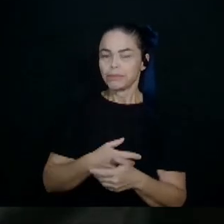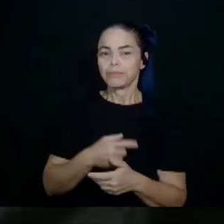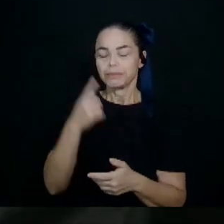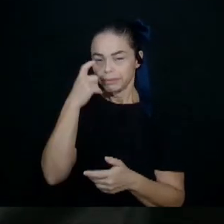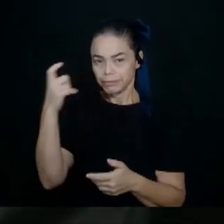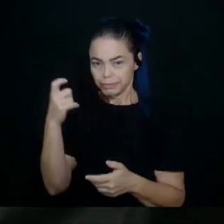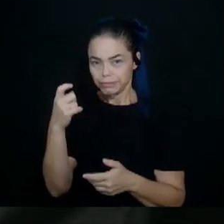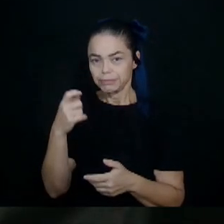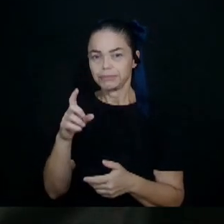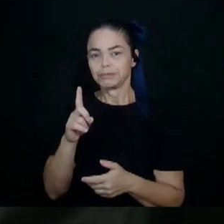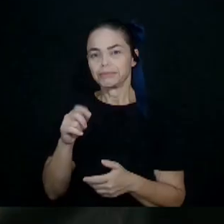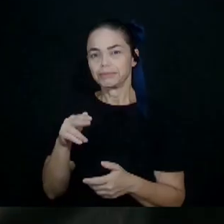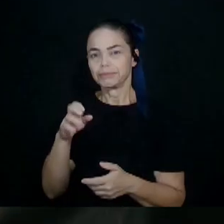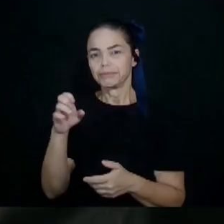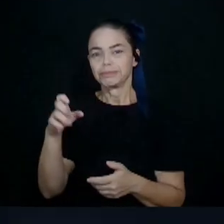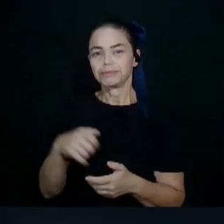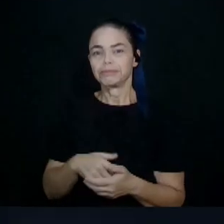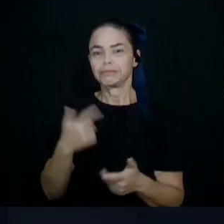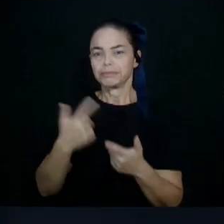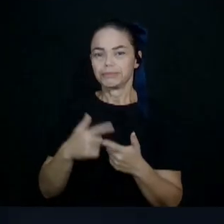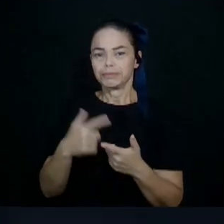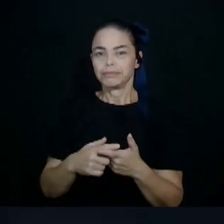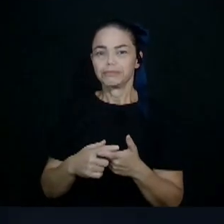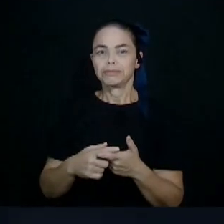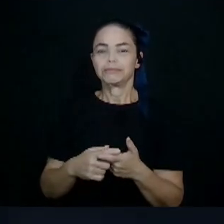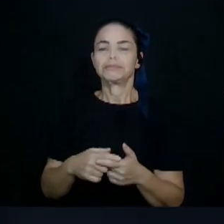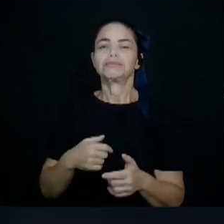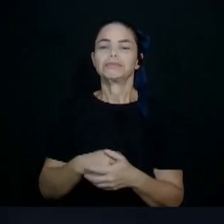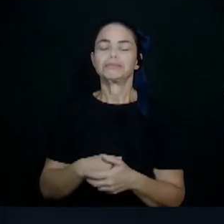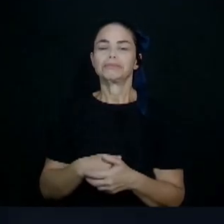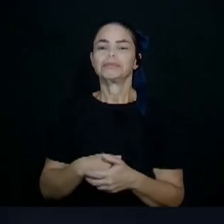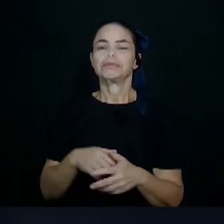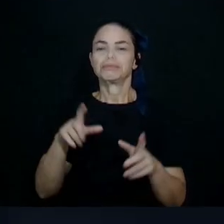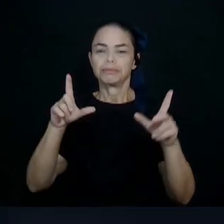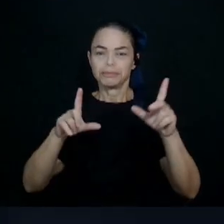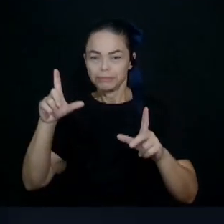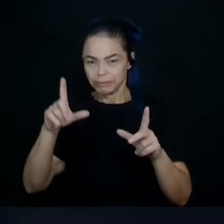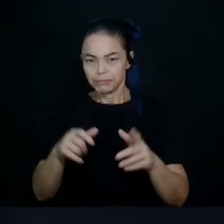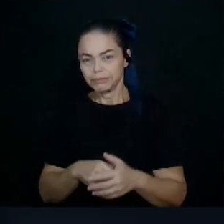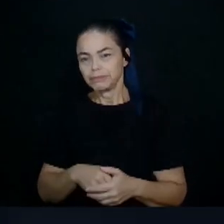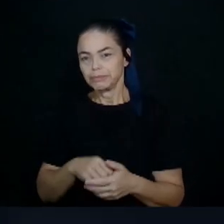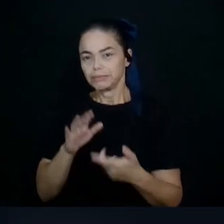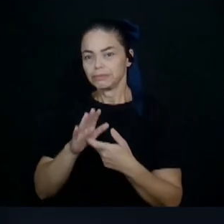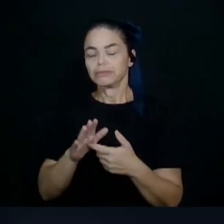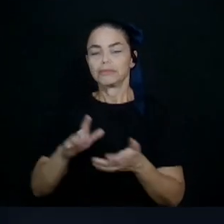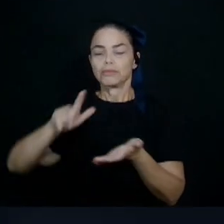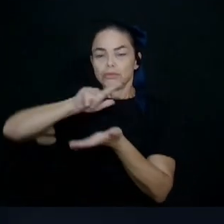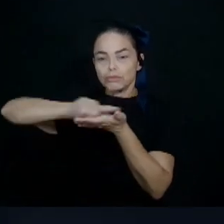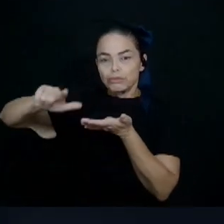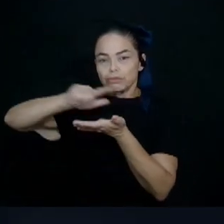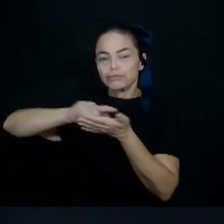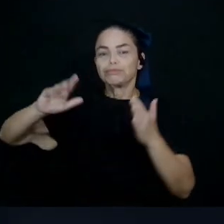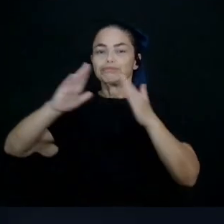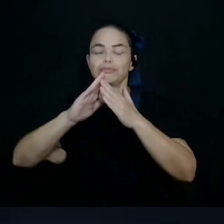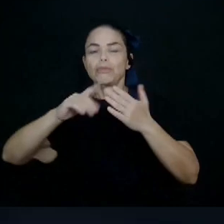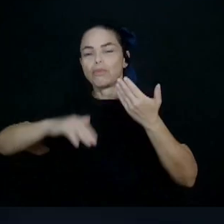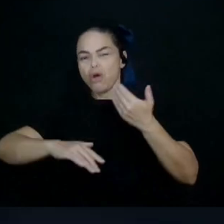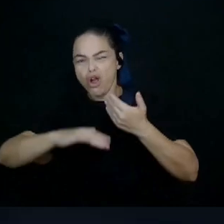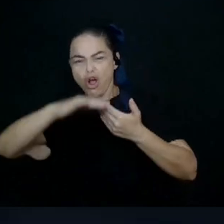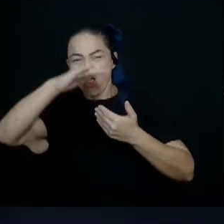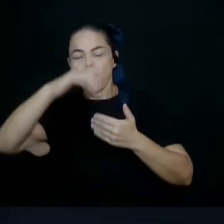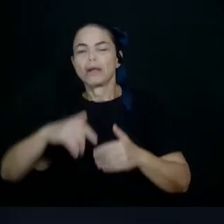Daiane, doutora, porque a gente tocou no assunto dos programas, né, que mostram a limpeza das casas de pessoas que têm